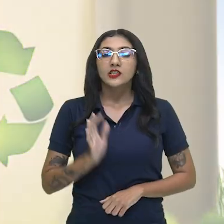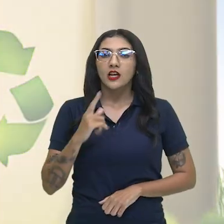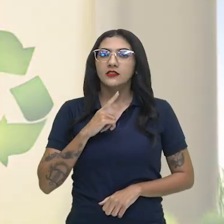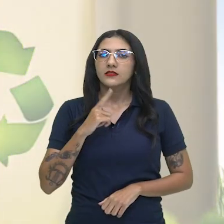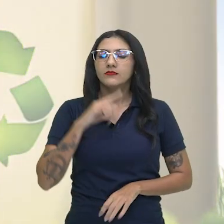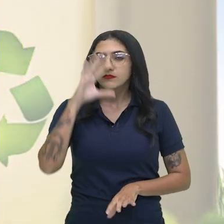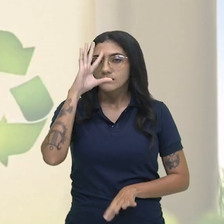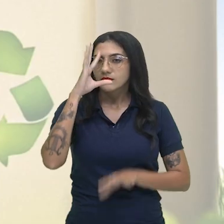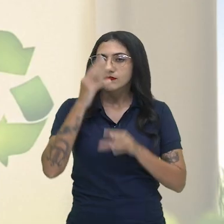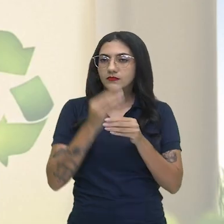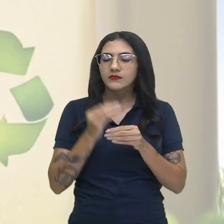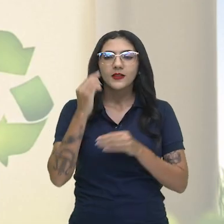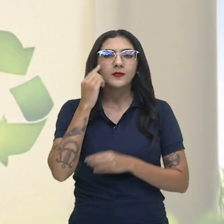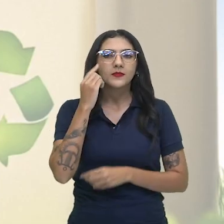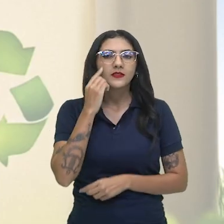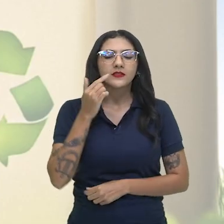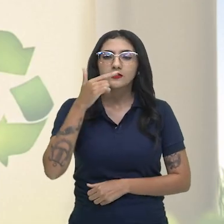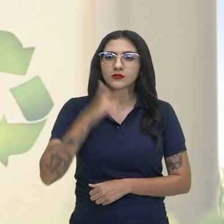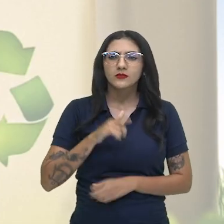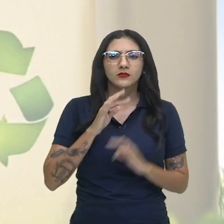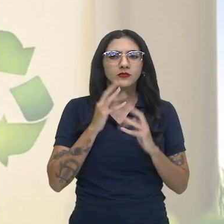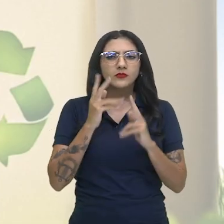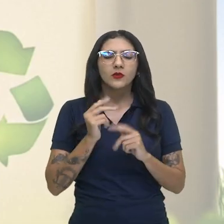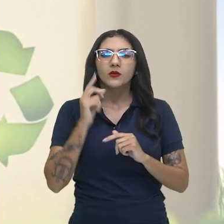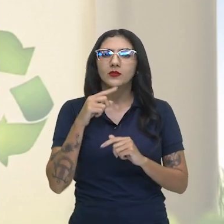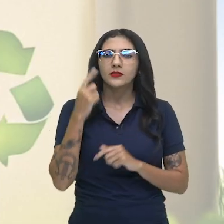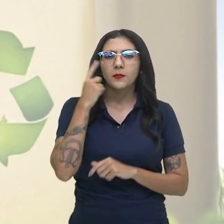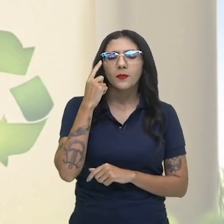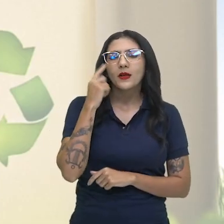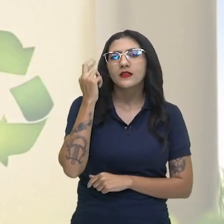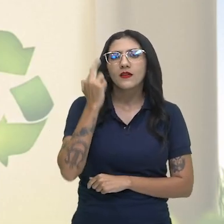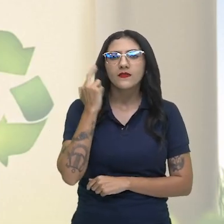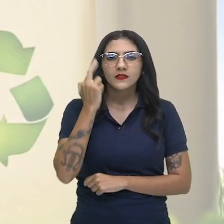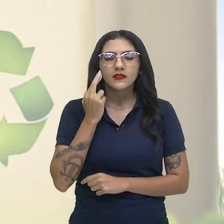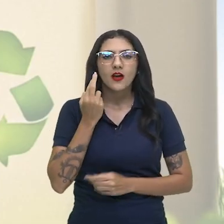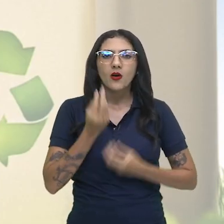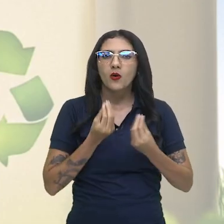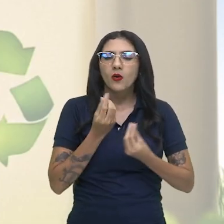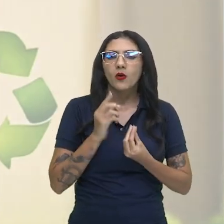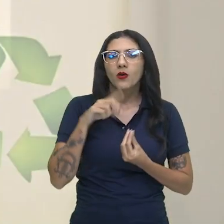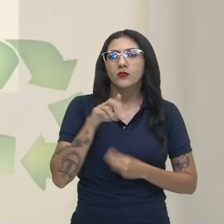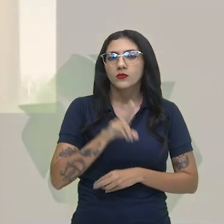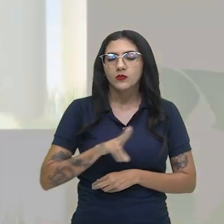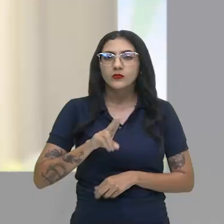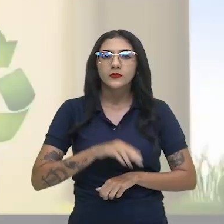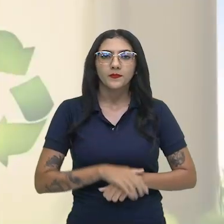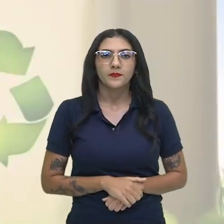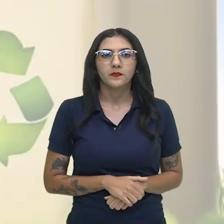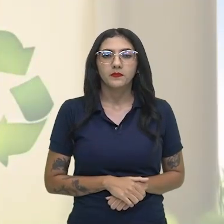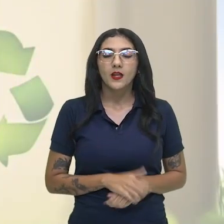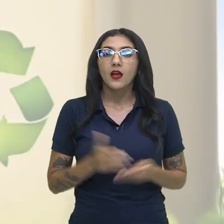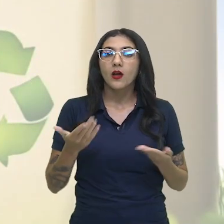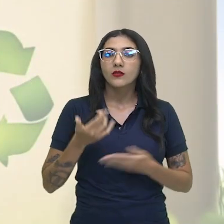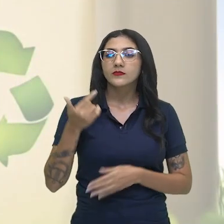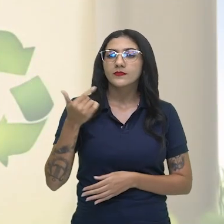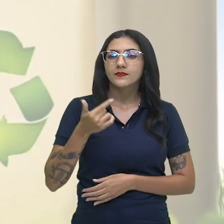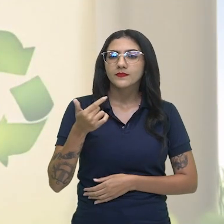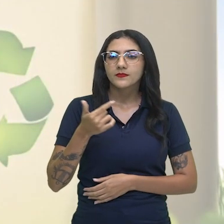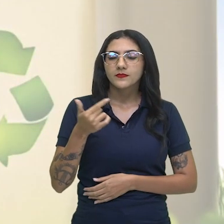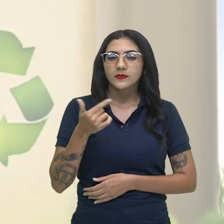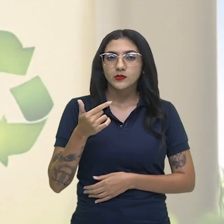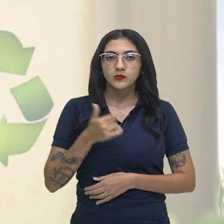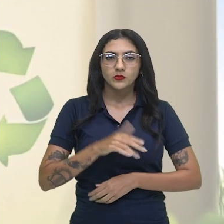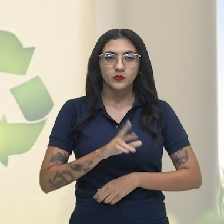todo esse pensamento aí sobre o consumo, e aí a gente parte para o outro R, que seria recusar.